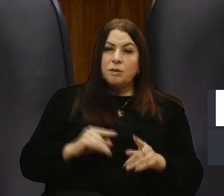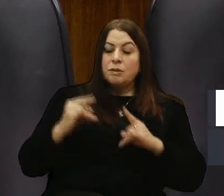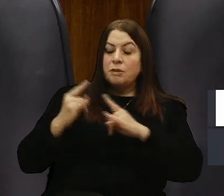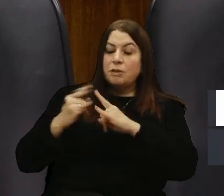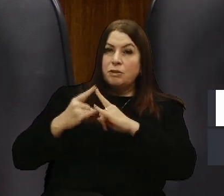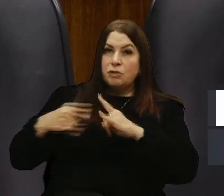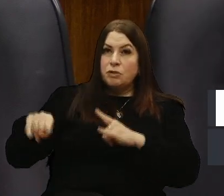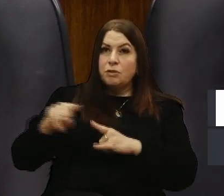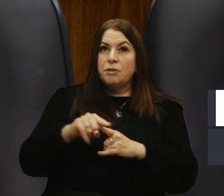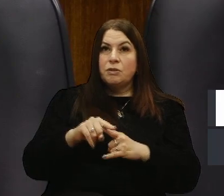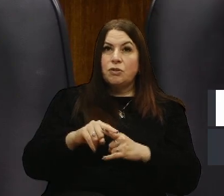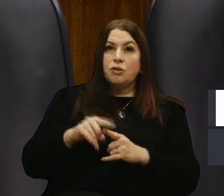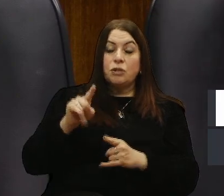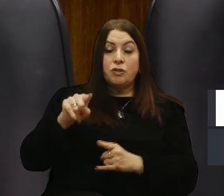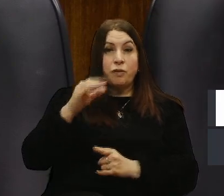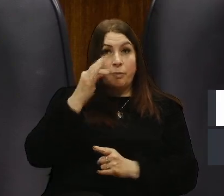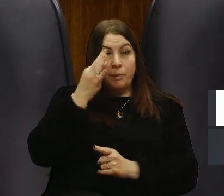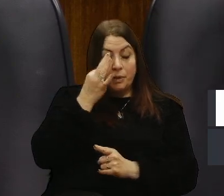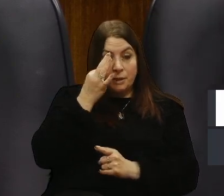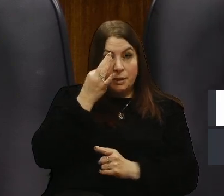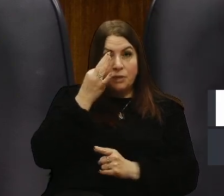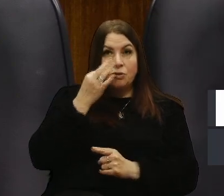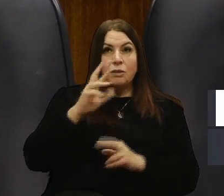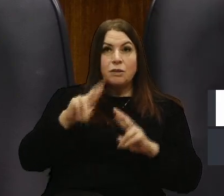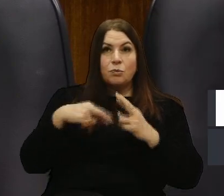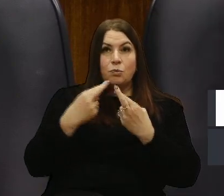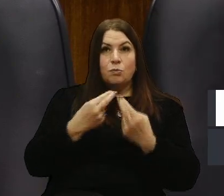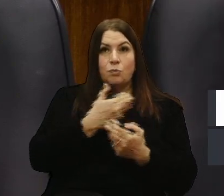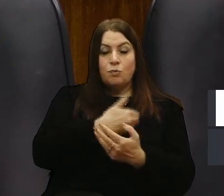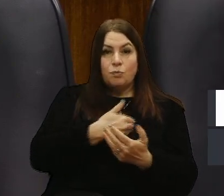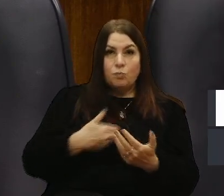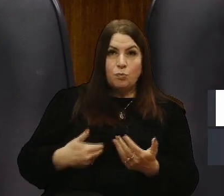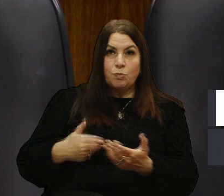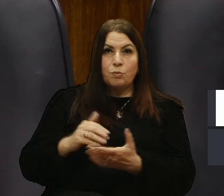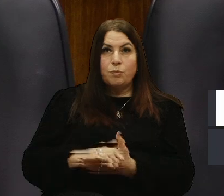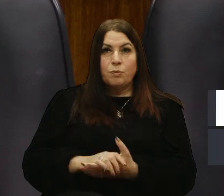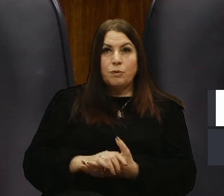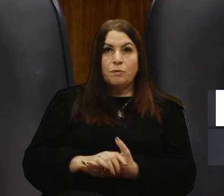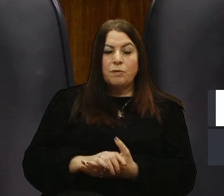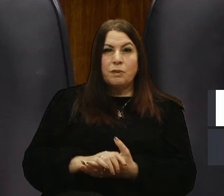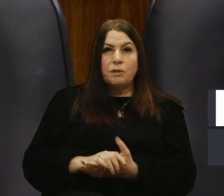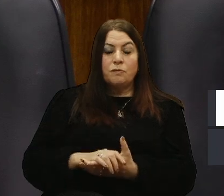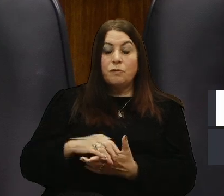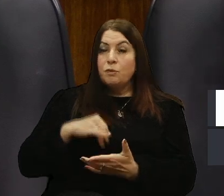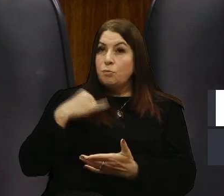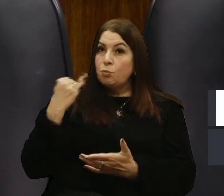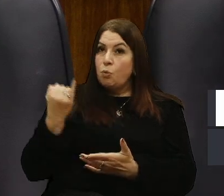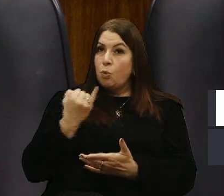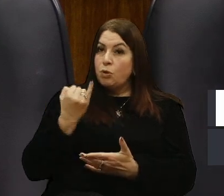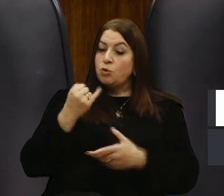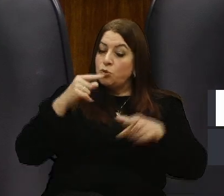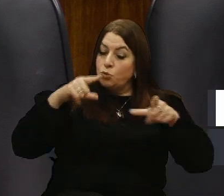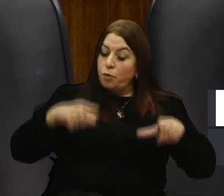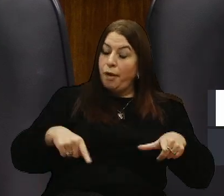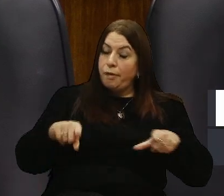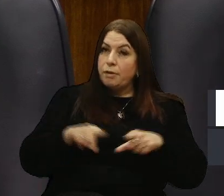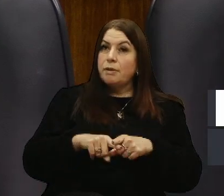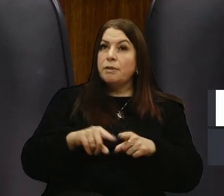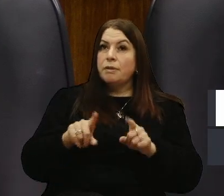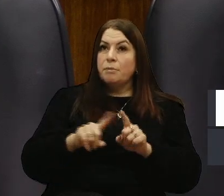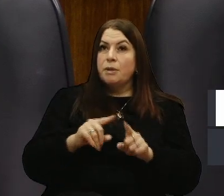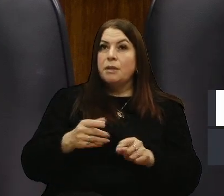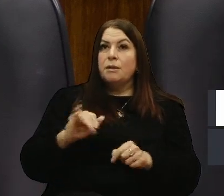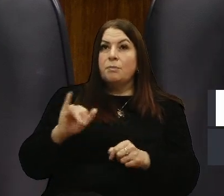entidades que estiveram presentes na audiência pública. Foi um importante espaço. Eu também